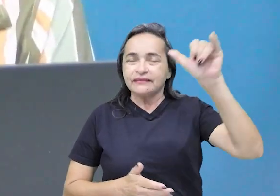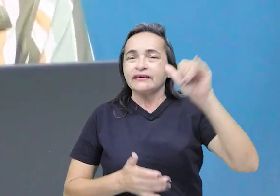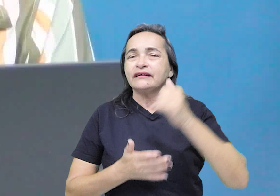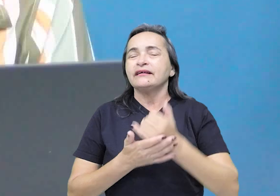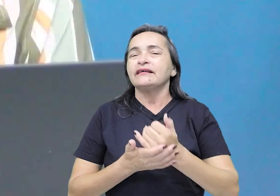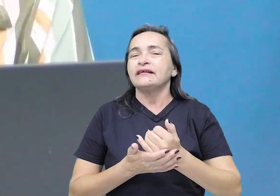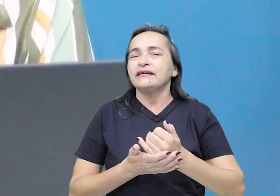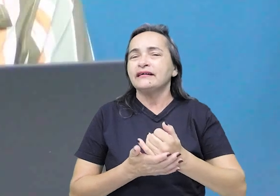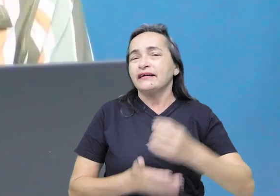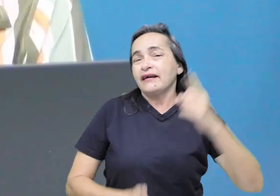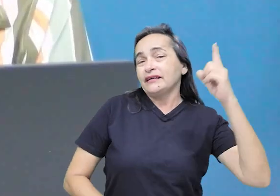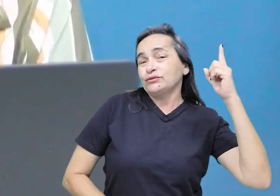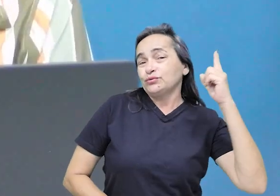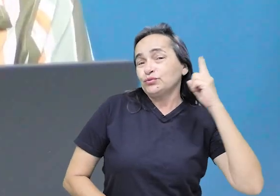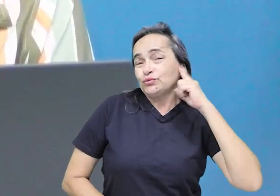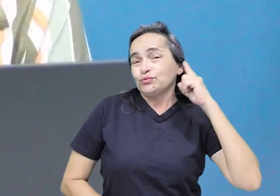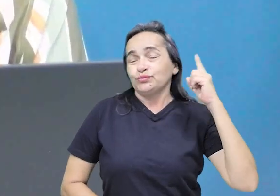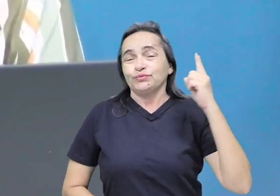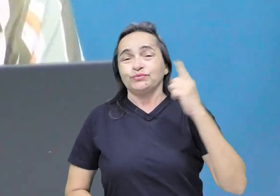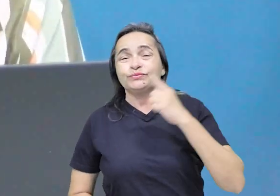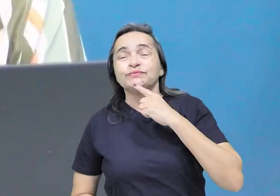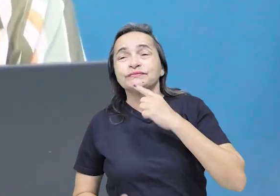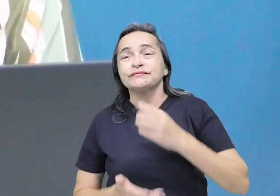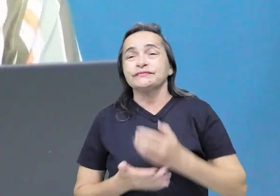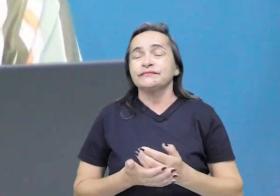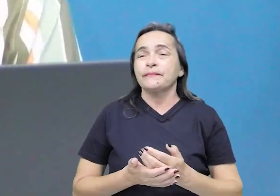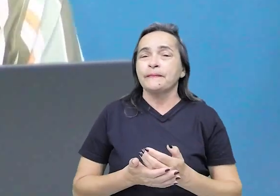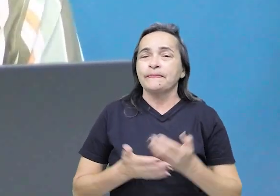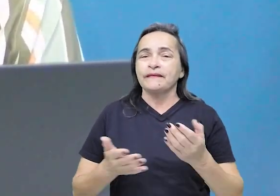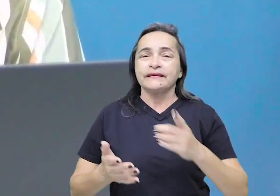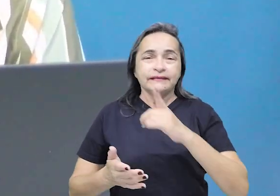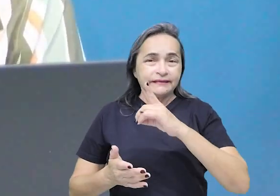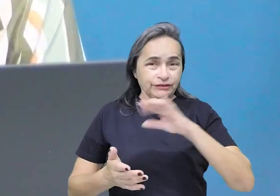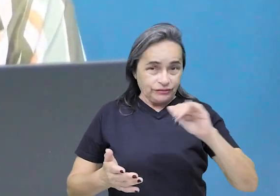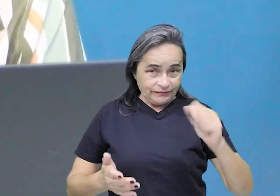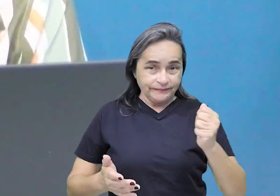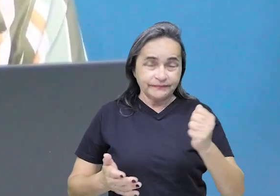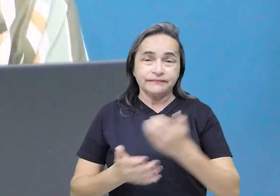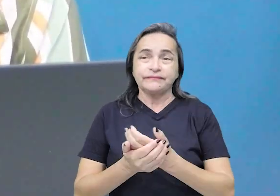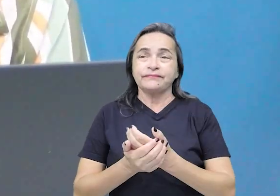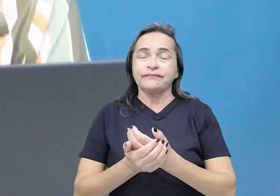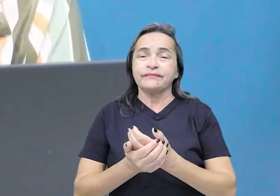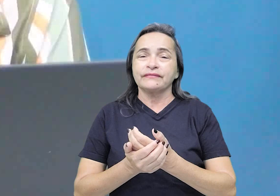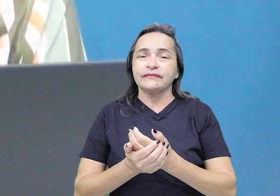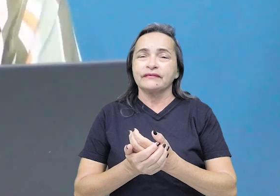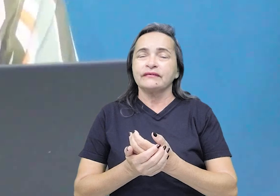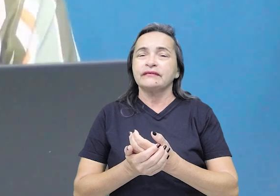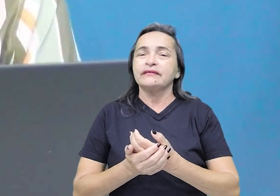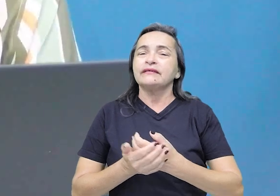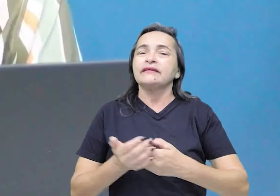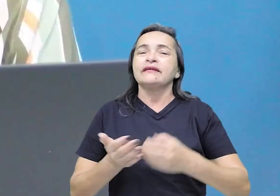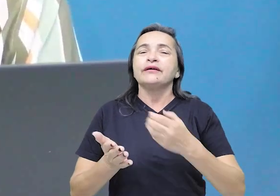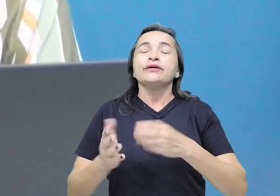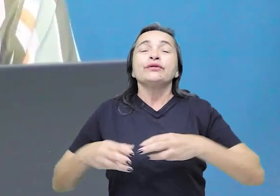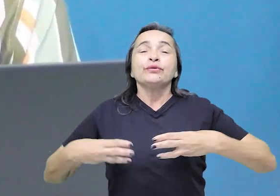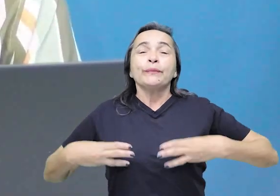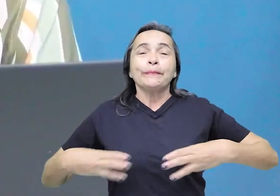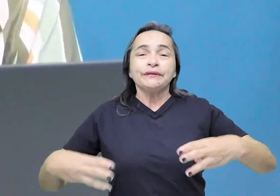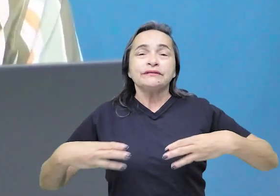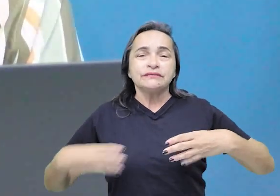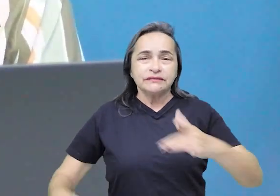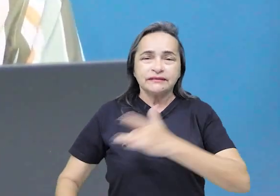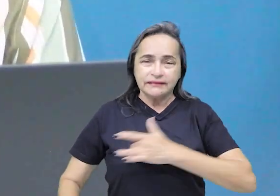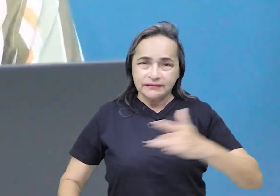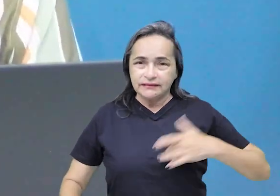o combate à surdez. A data, ela foi instituída pela Portaria de Consolidação do Ministério da